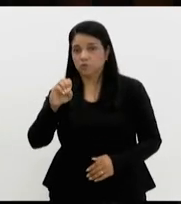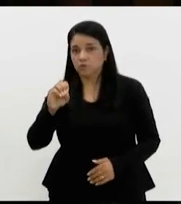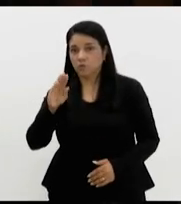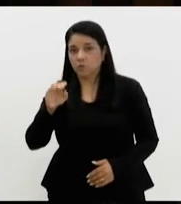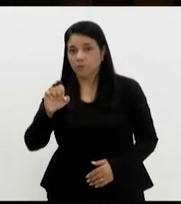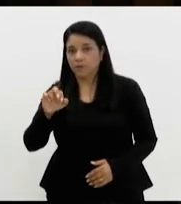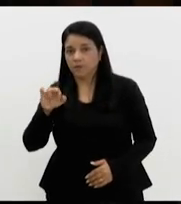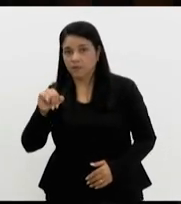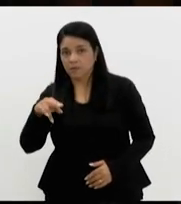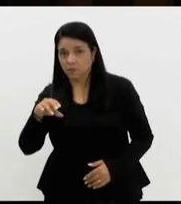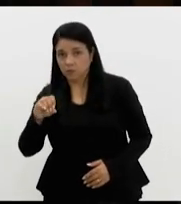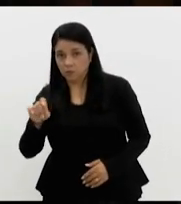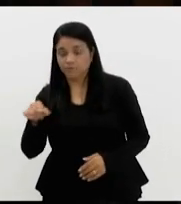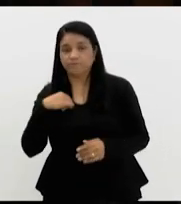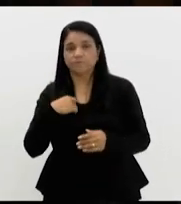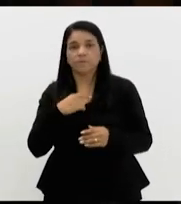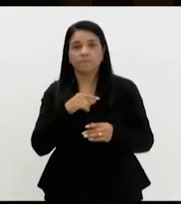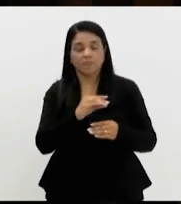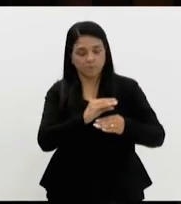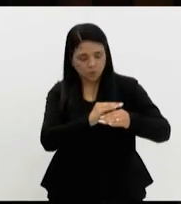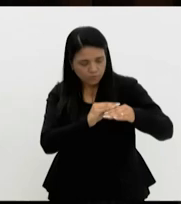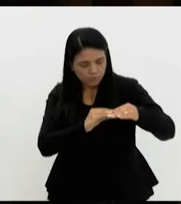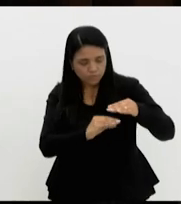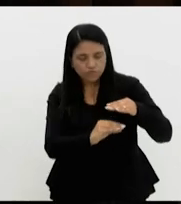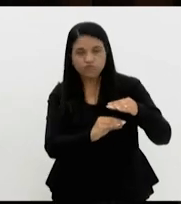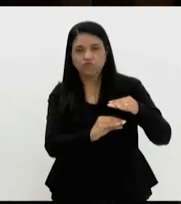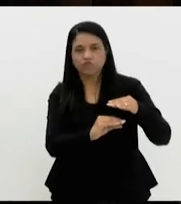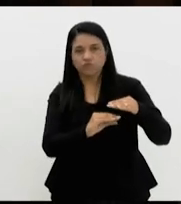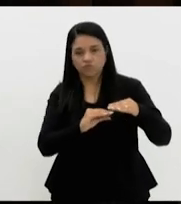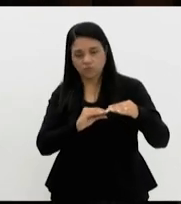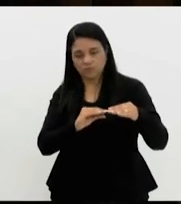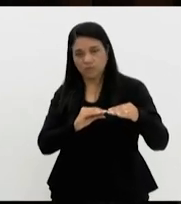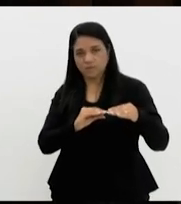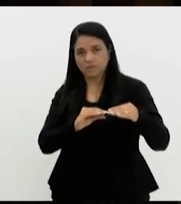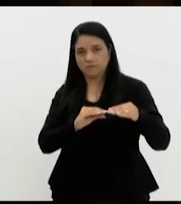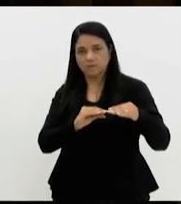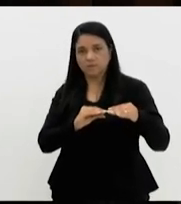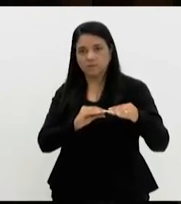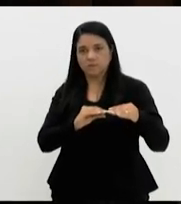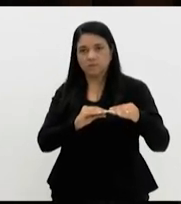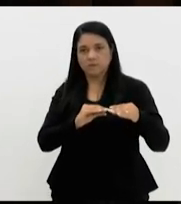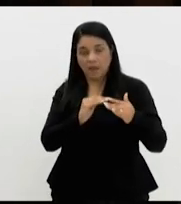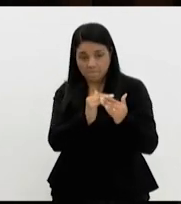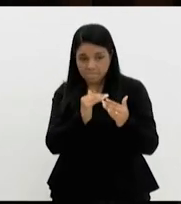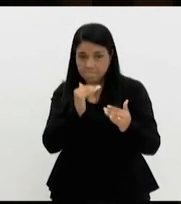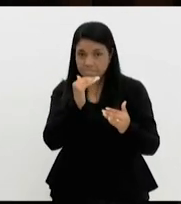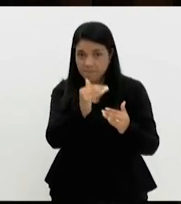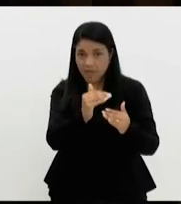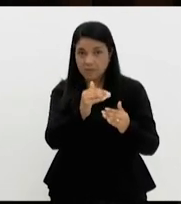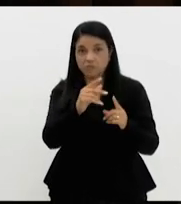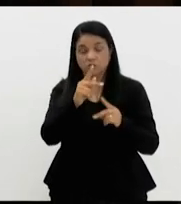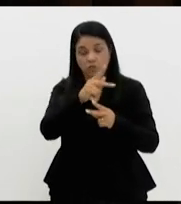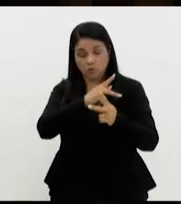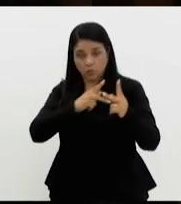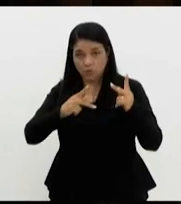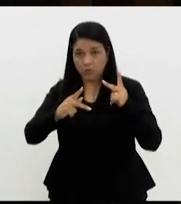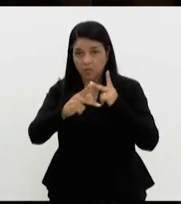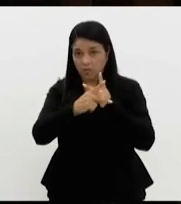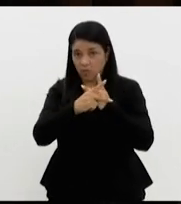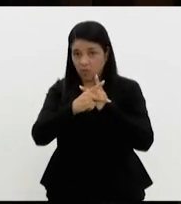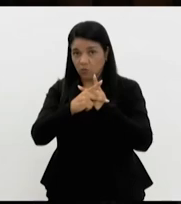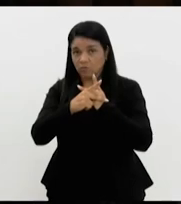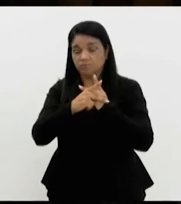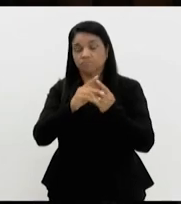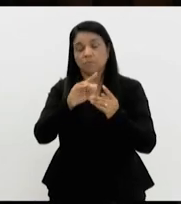parte dos recursos extraordinários a mais que o Rio Previdência recebia, a mais do